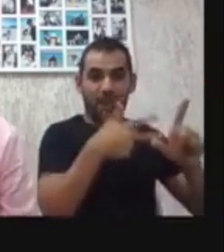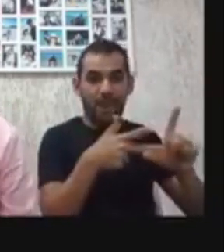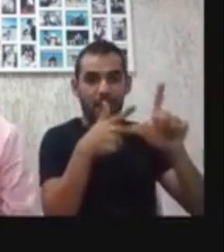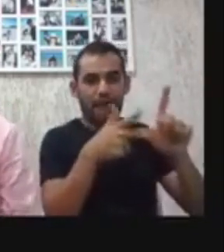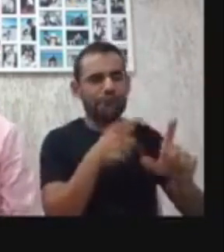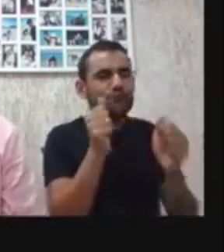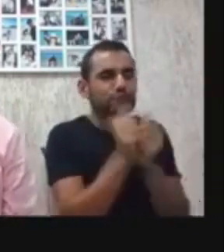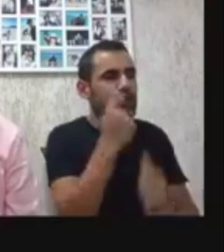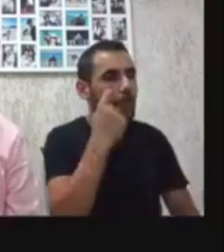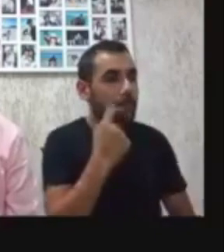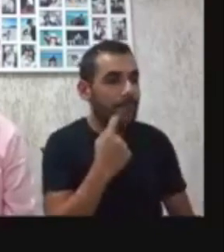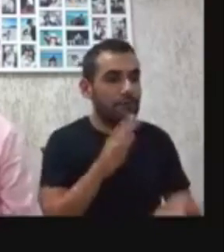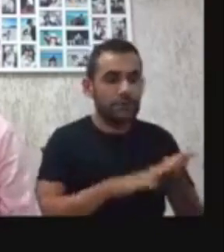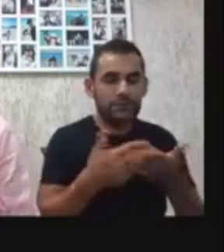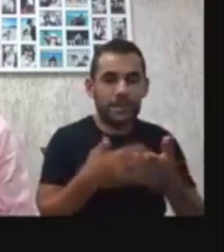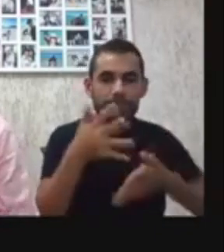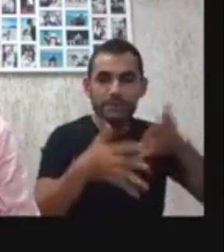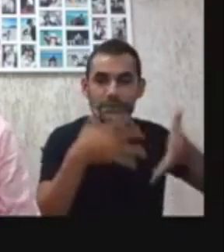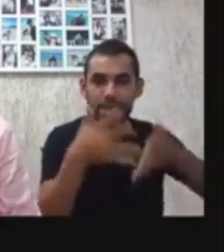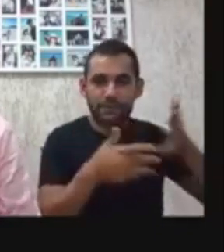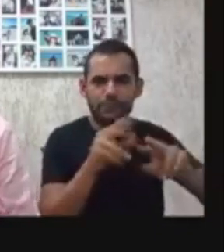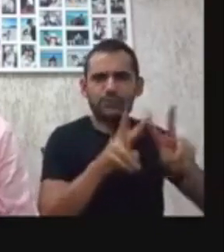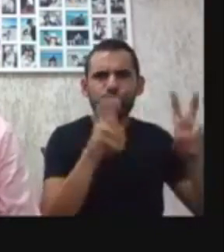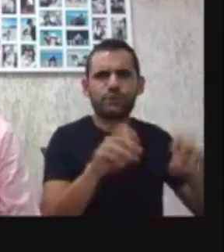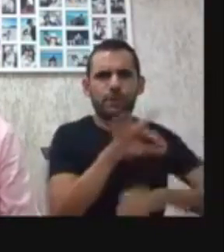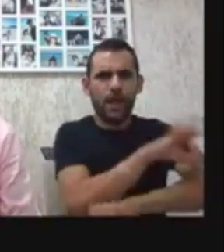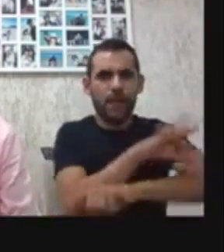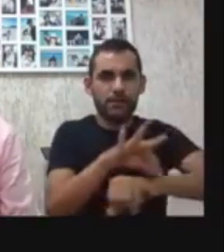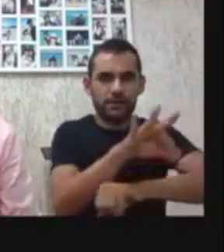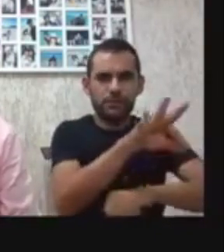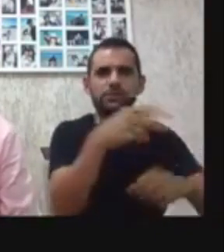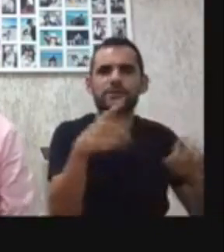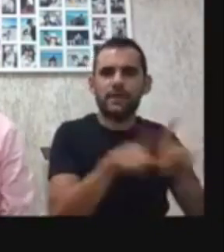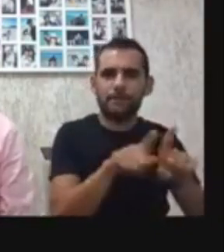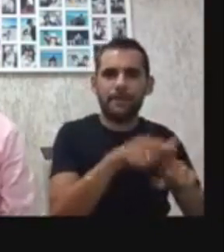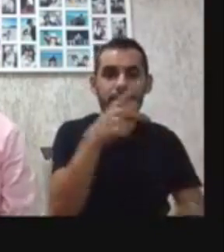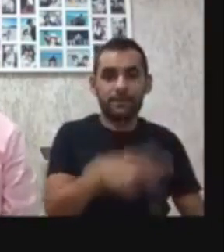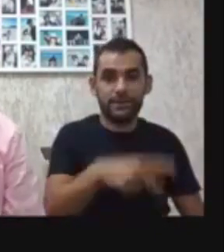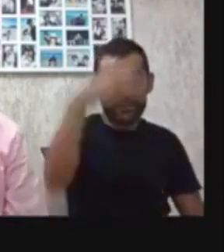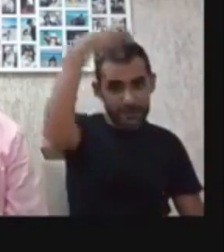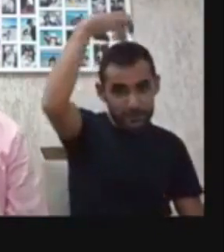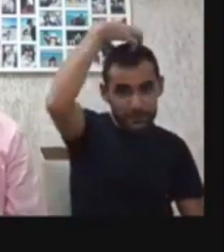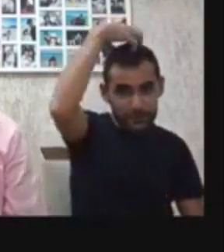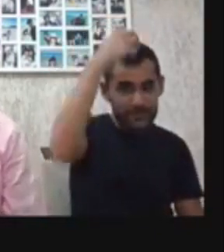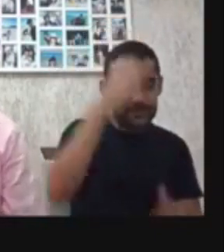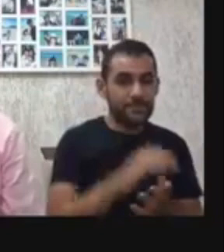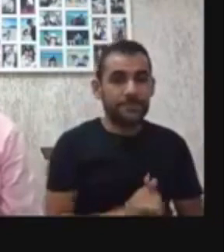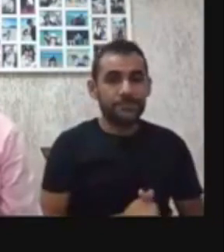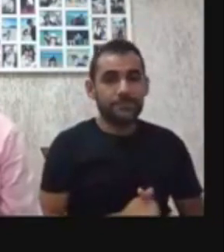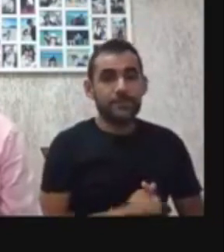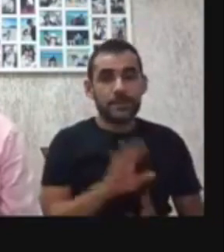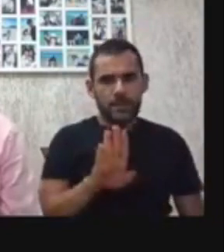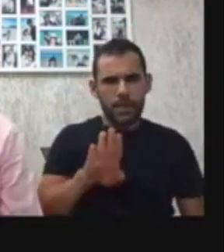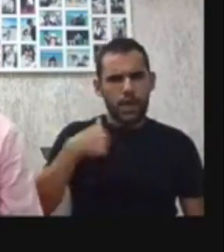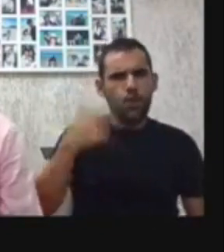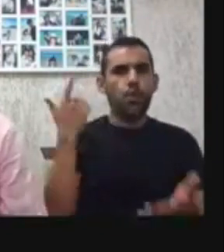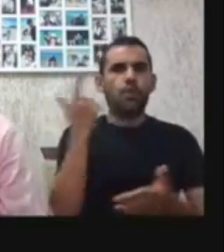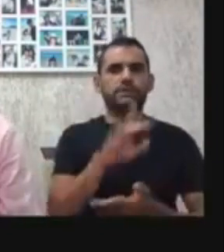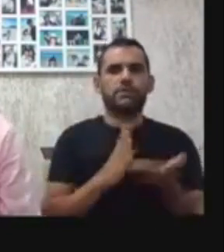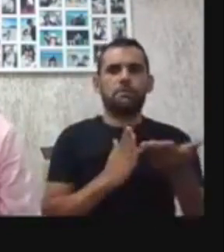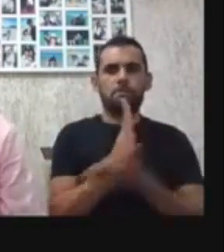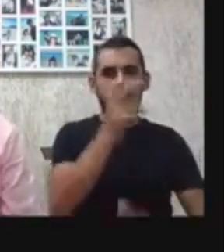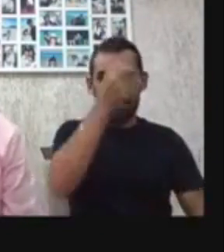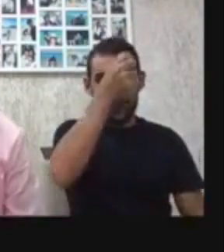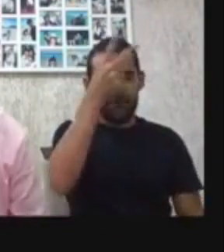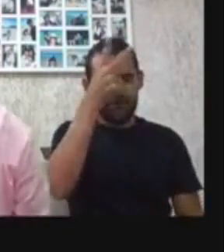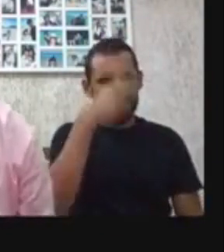aqui com o Pedro, Sim. intérprete de Libras, e sobre o arquitetônico em São João del Rei. Ó, sendo eleito prefeito, uma das coisas que